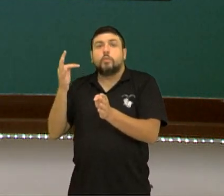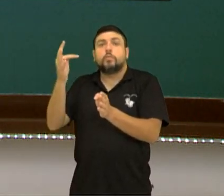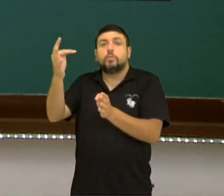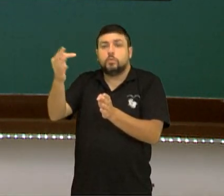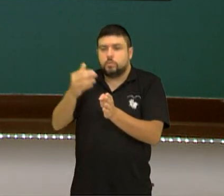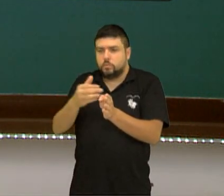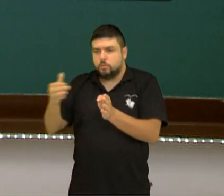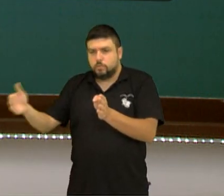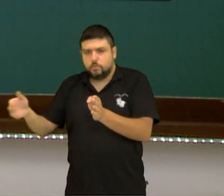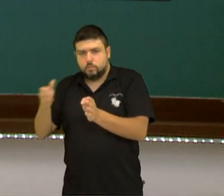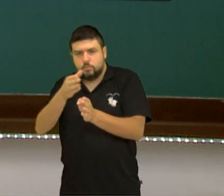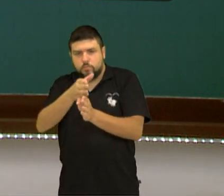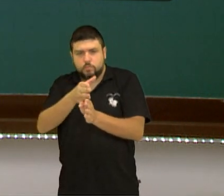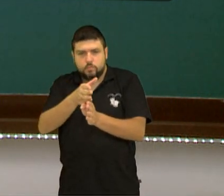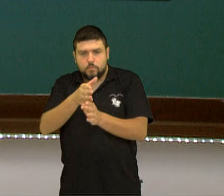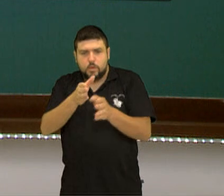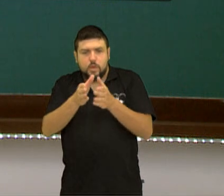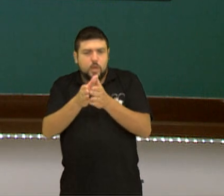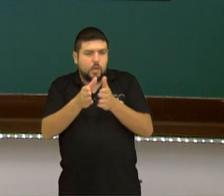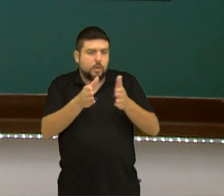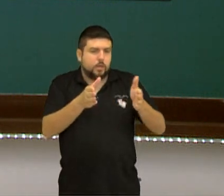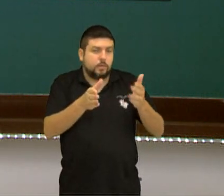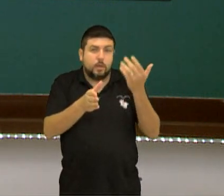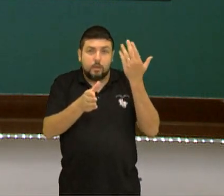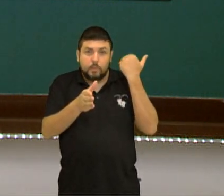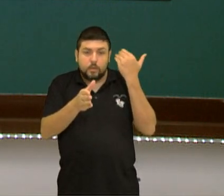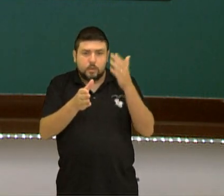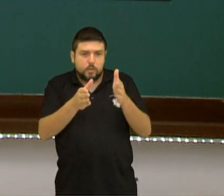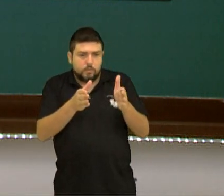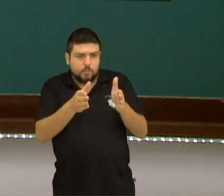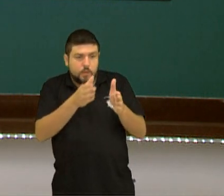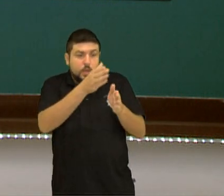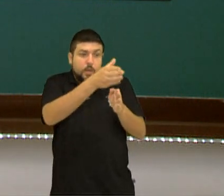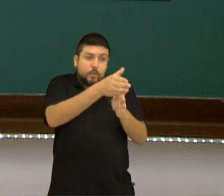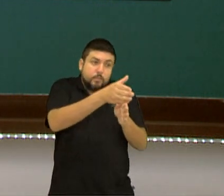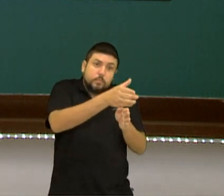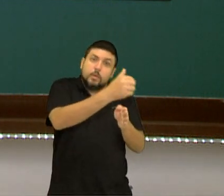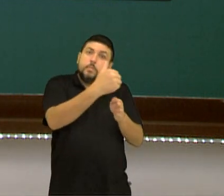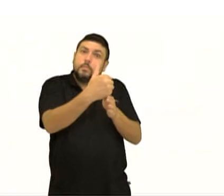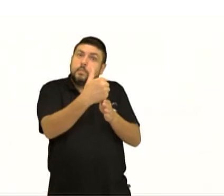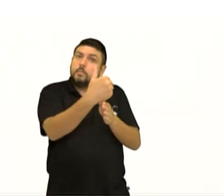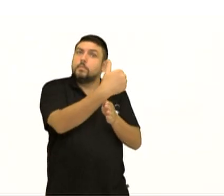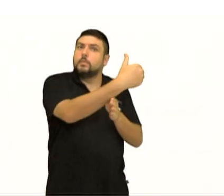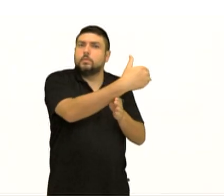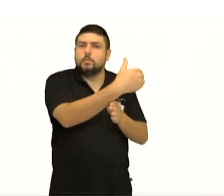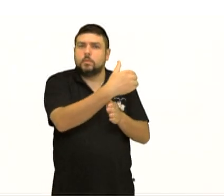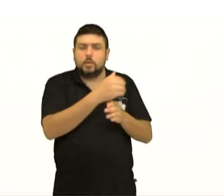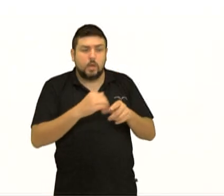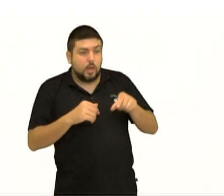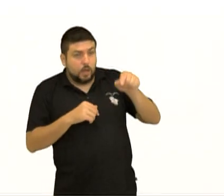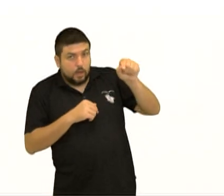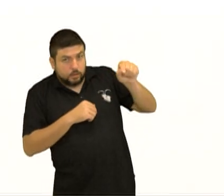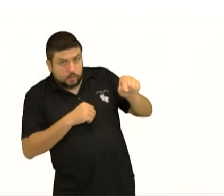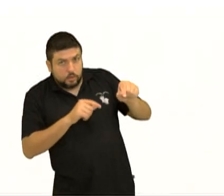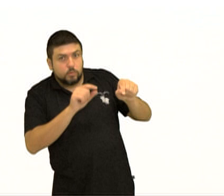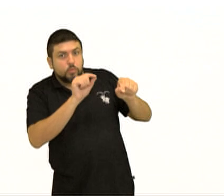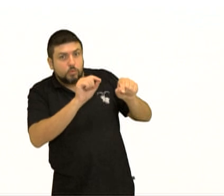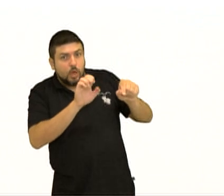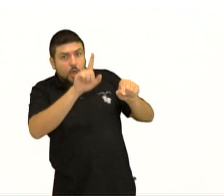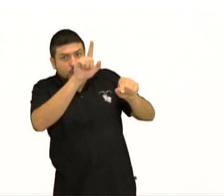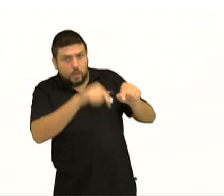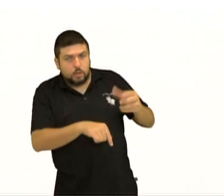e antes do passado. A mais antiga é justamente a que vem no passado perfeito.